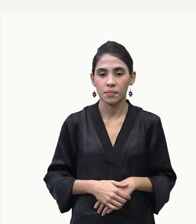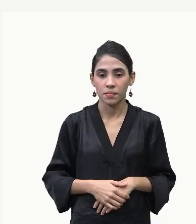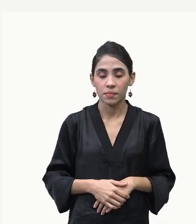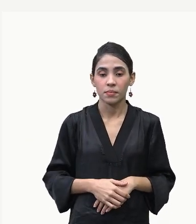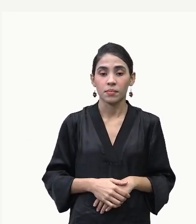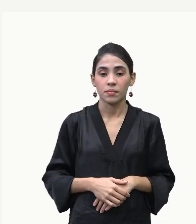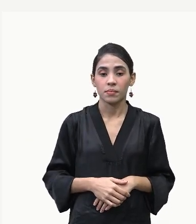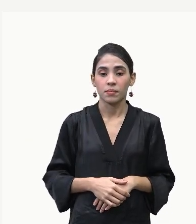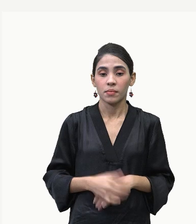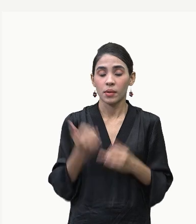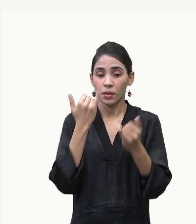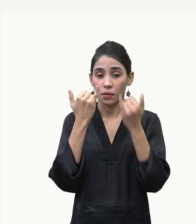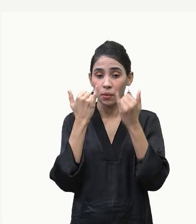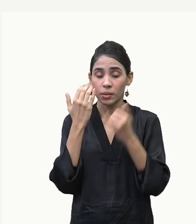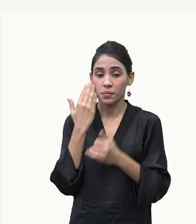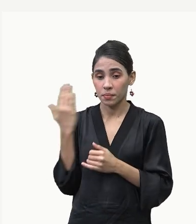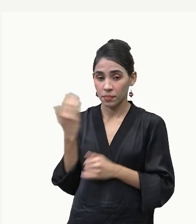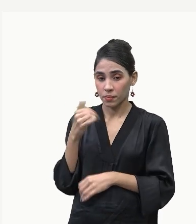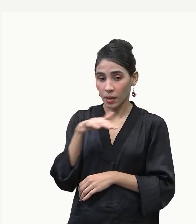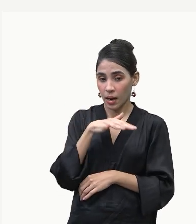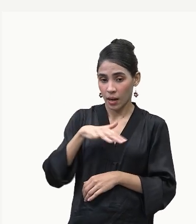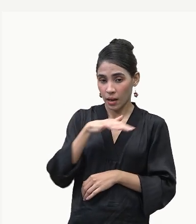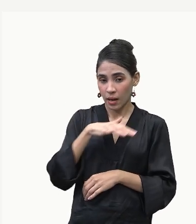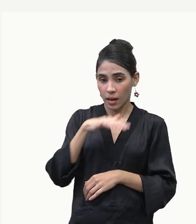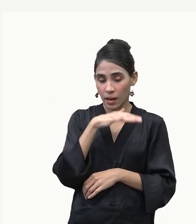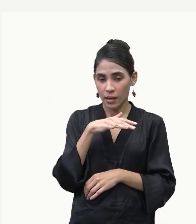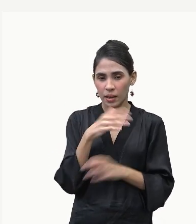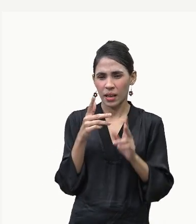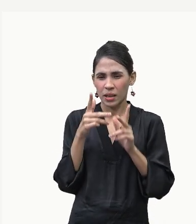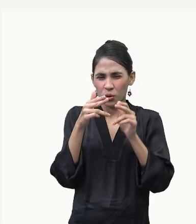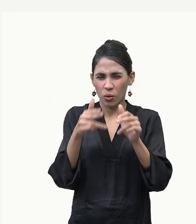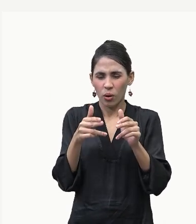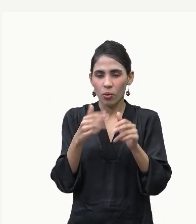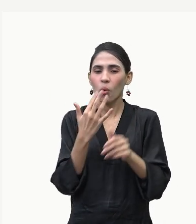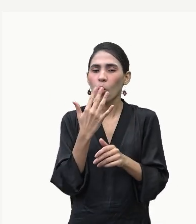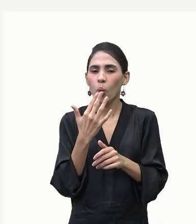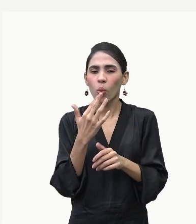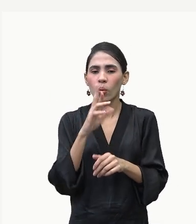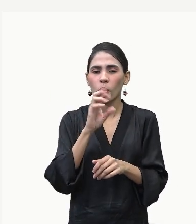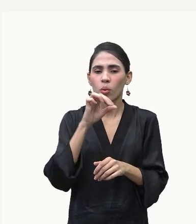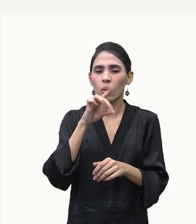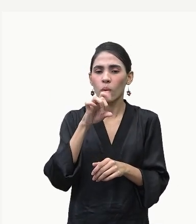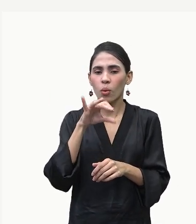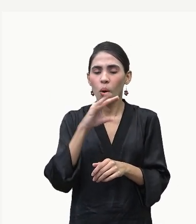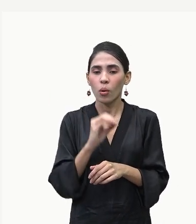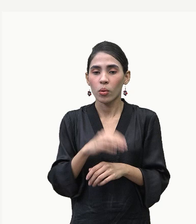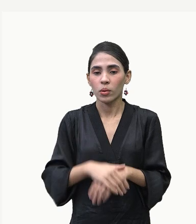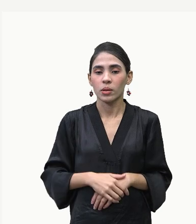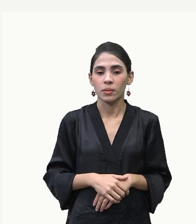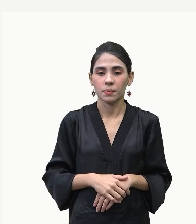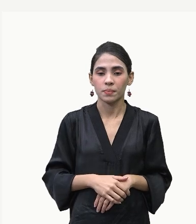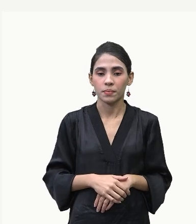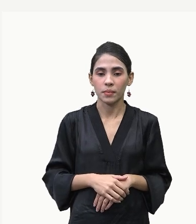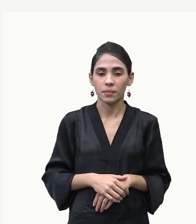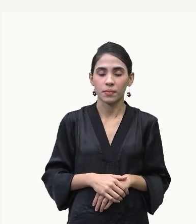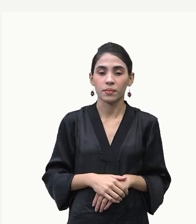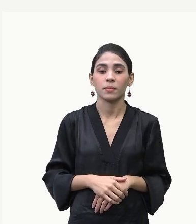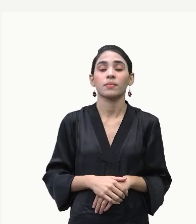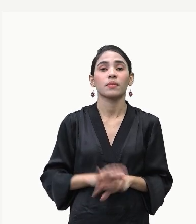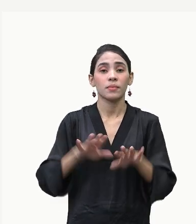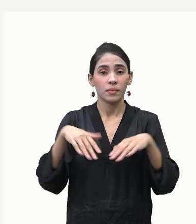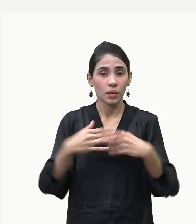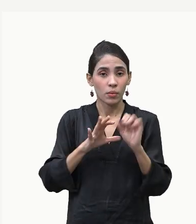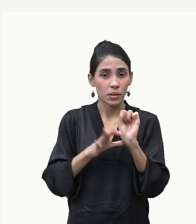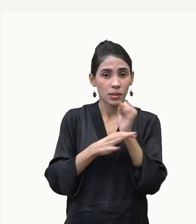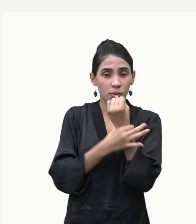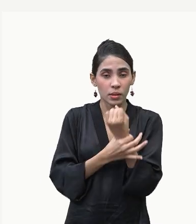dados dessa região, que tem a mesma cor aqui que Rondônia, mas está ali mais próxima do Oceano Atlântico. Então,